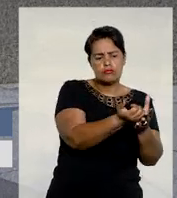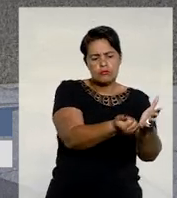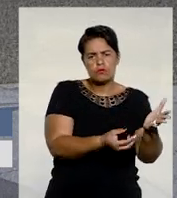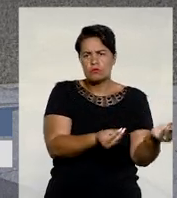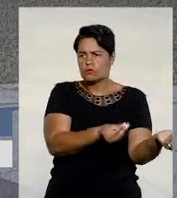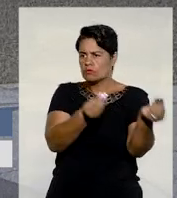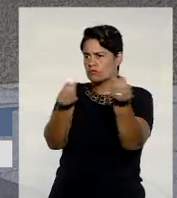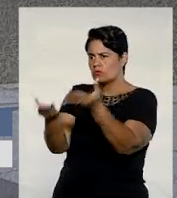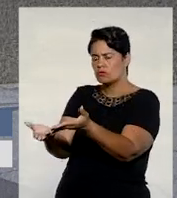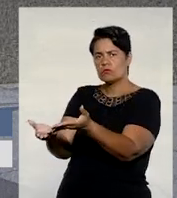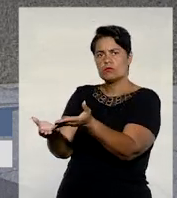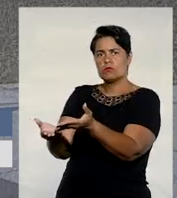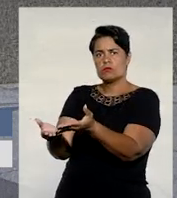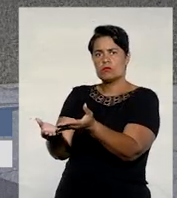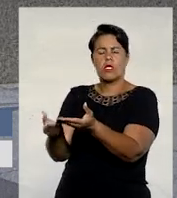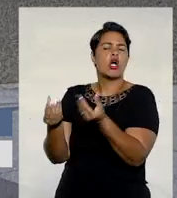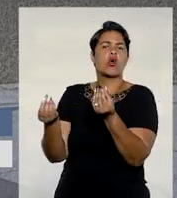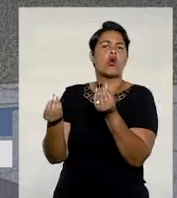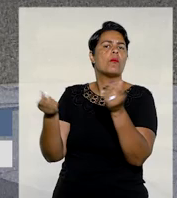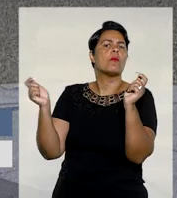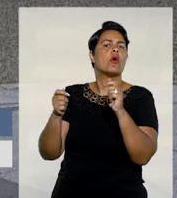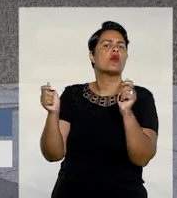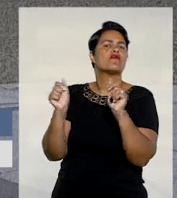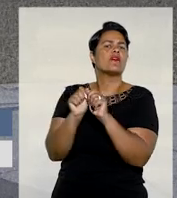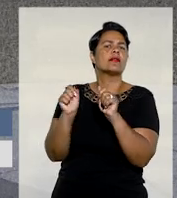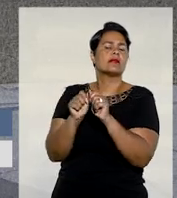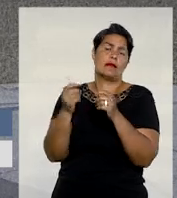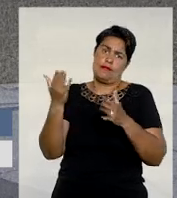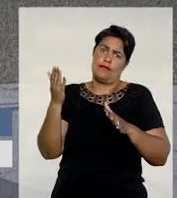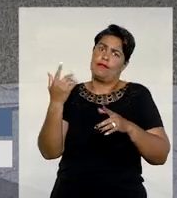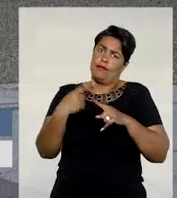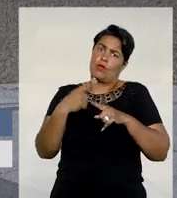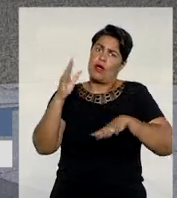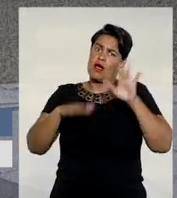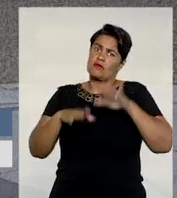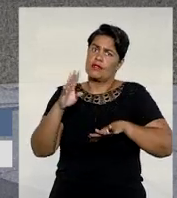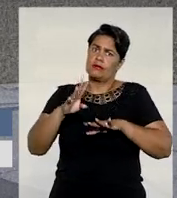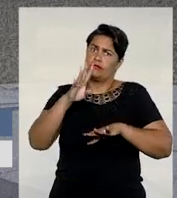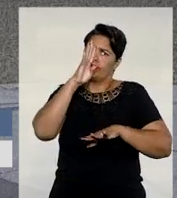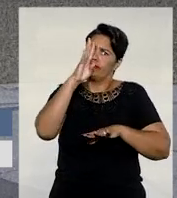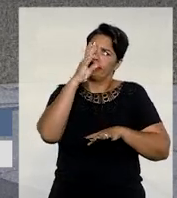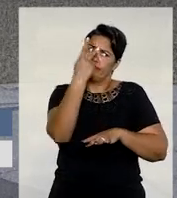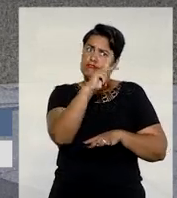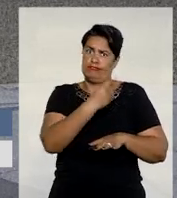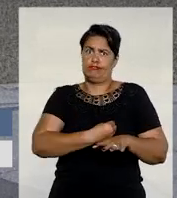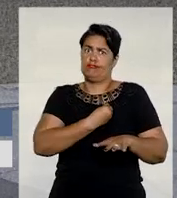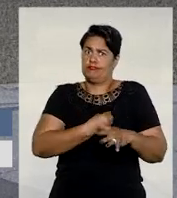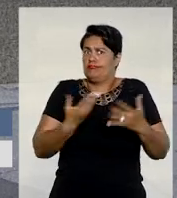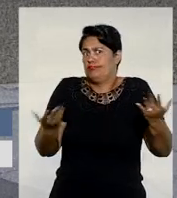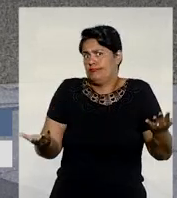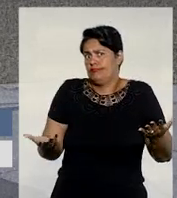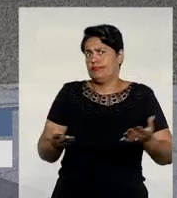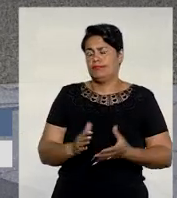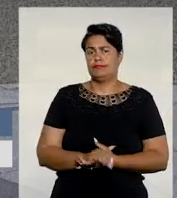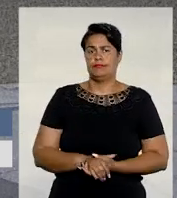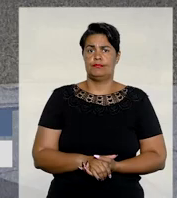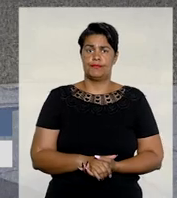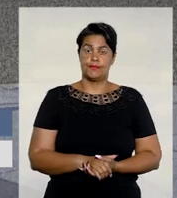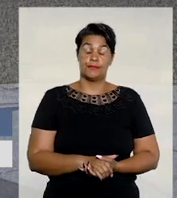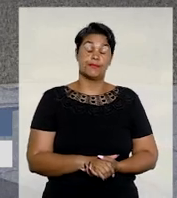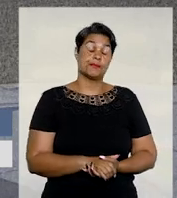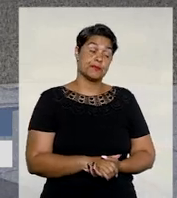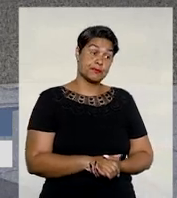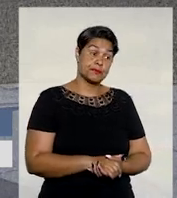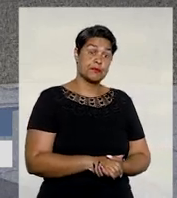se manifestar, já que tal decisão pode vir a interferir, sim, na vida dela e na decisão que antes, iria trazer benefícios?